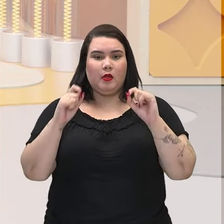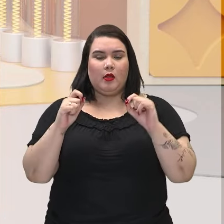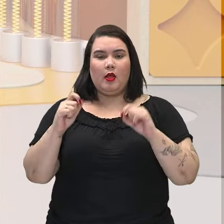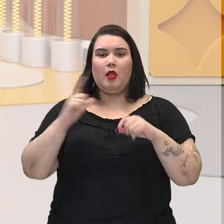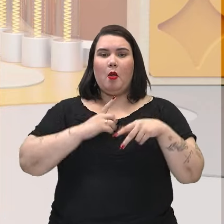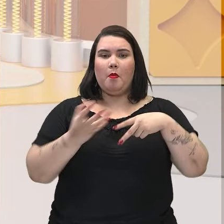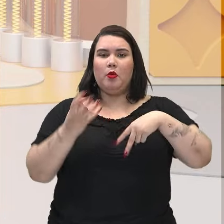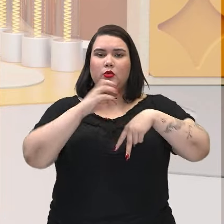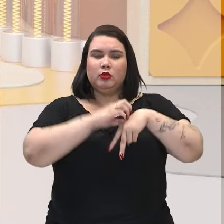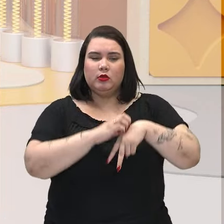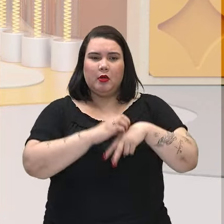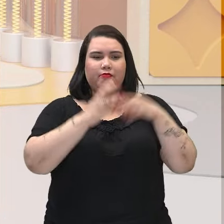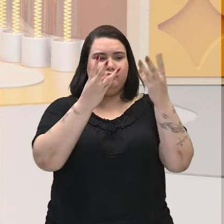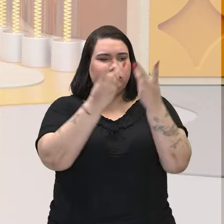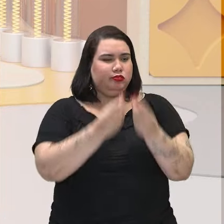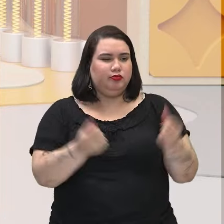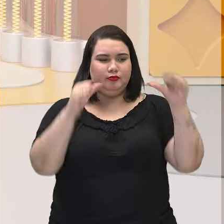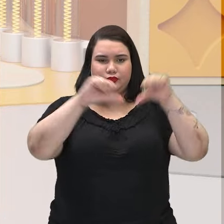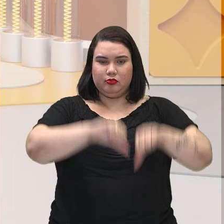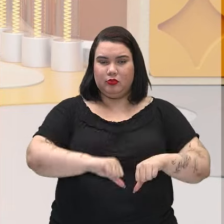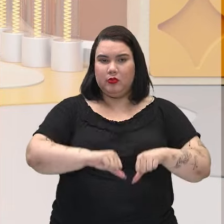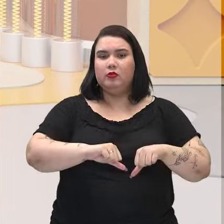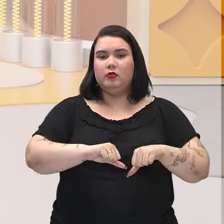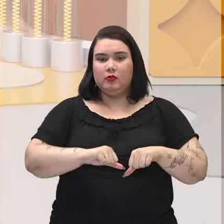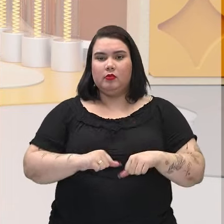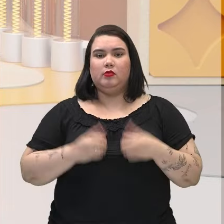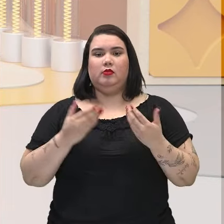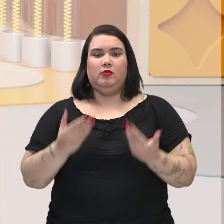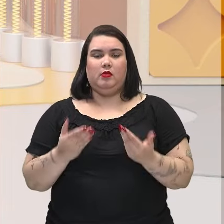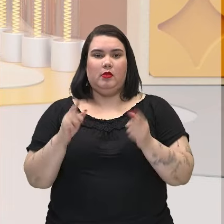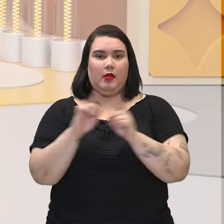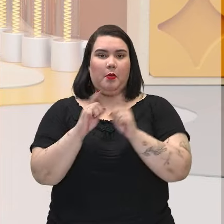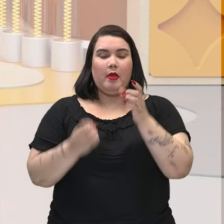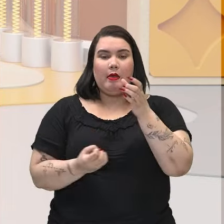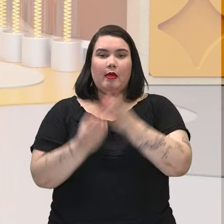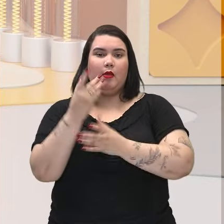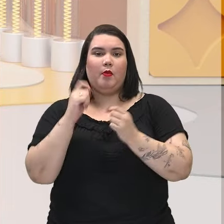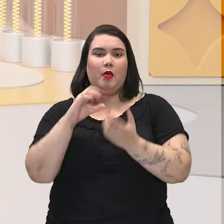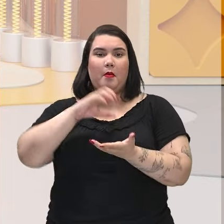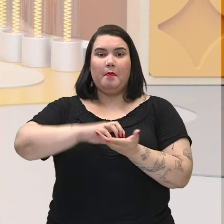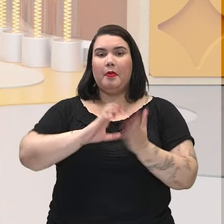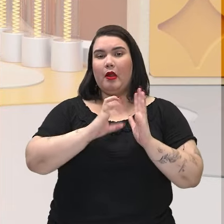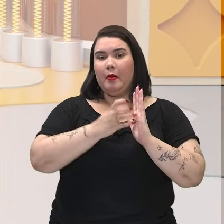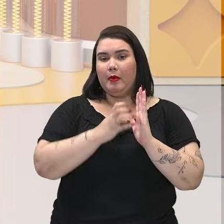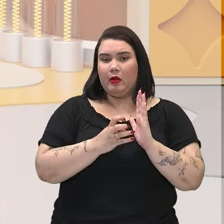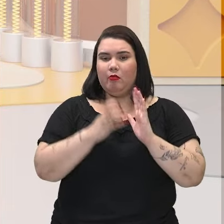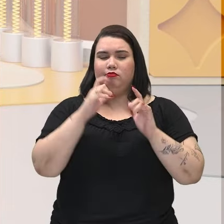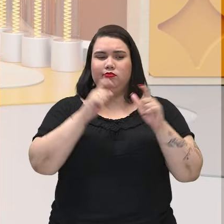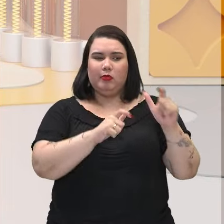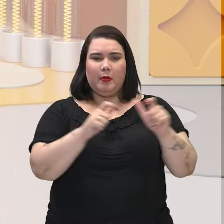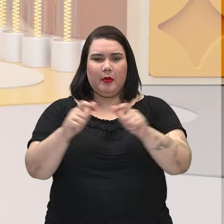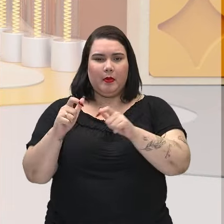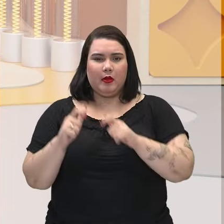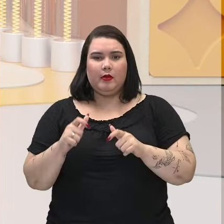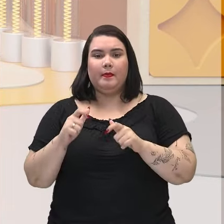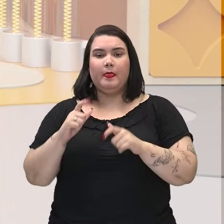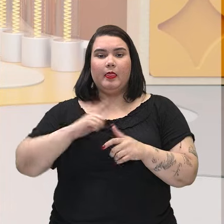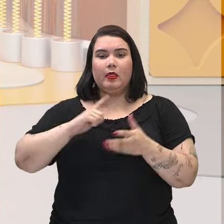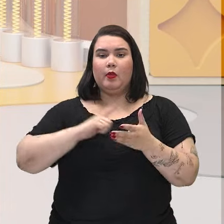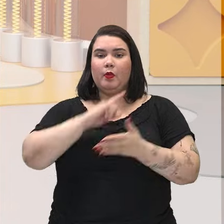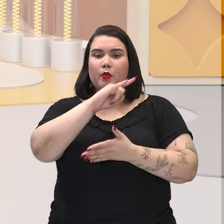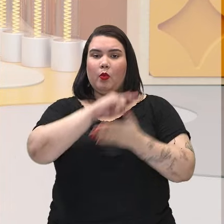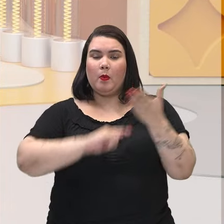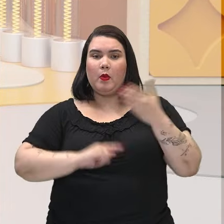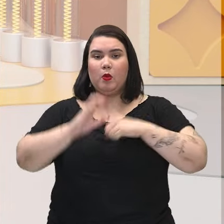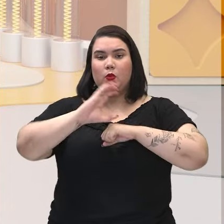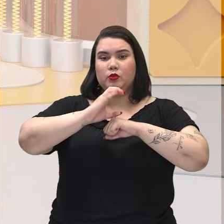monarquias absolutistas, estabelecimento das monarquias parlamentaristas, né? Onde nós tínhamos uma carta ali